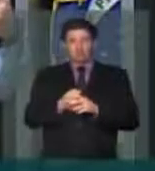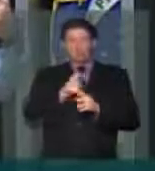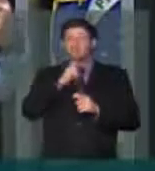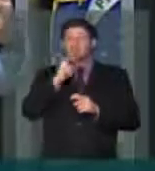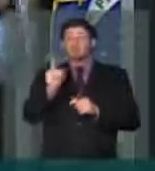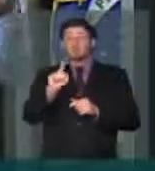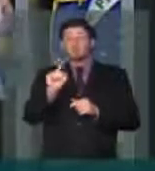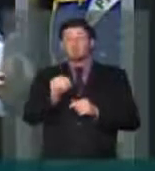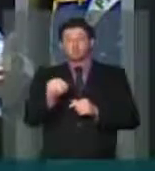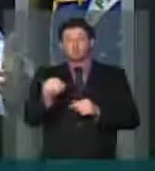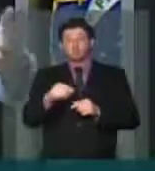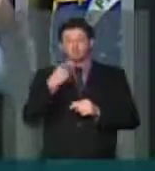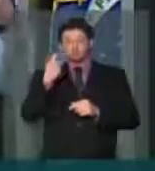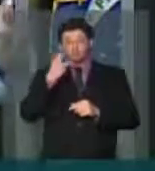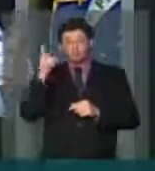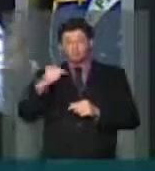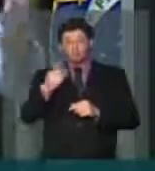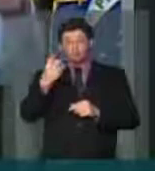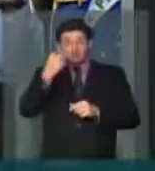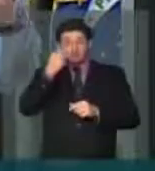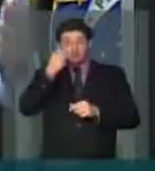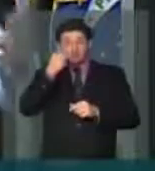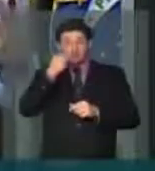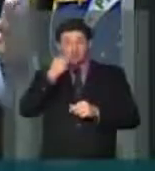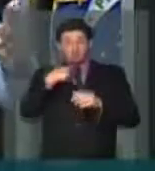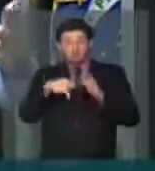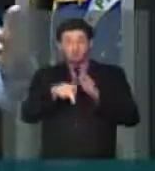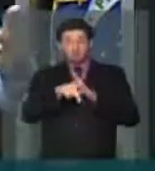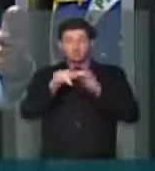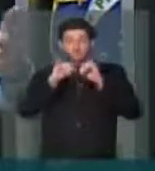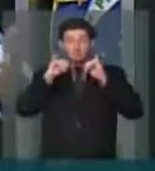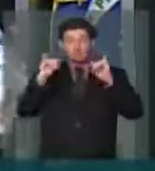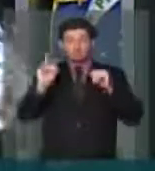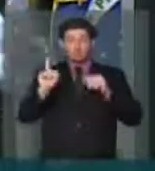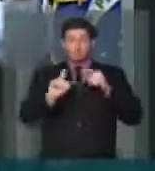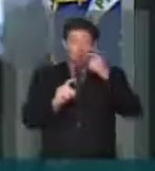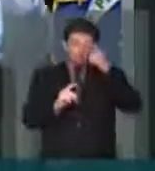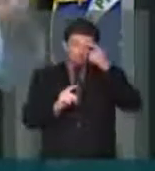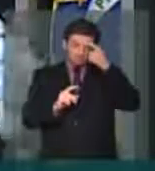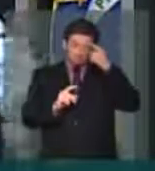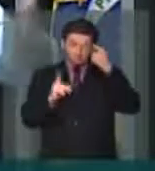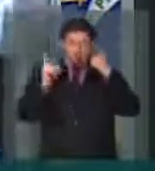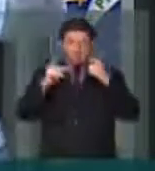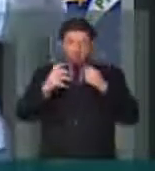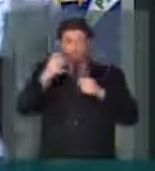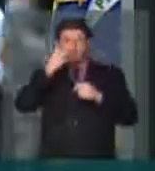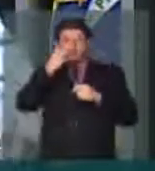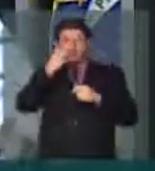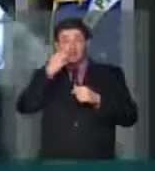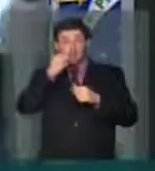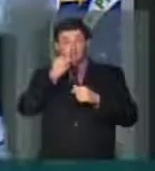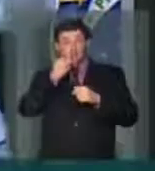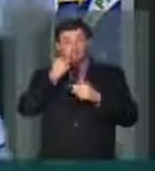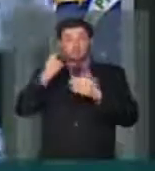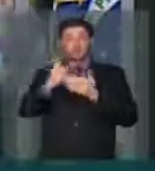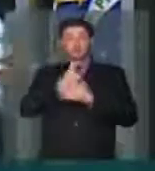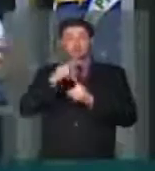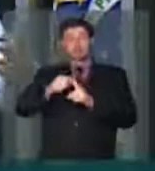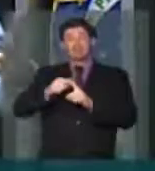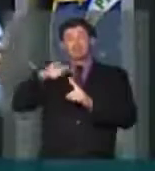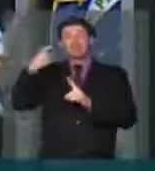escândalos diz respeito à arrecadação de campanha, mas à arrecadação